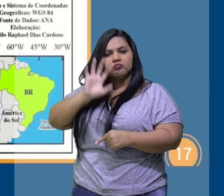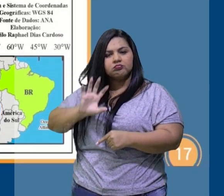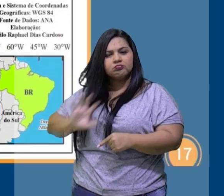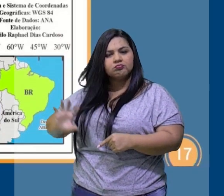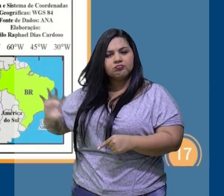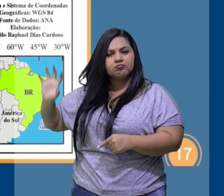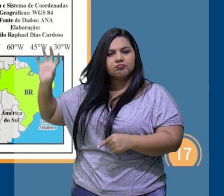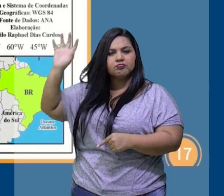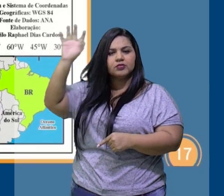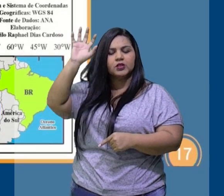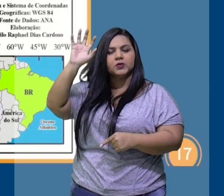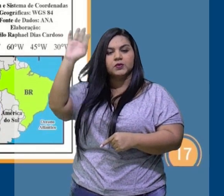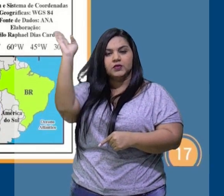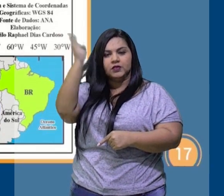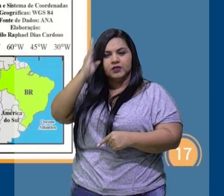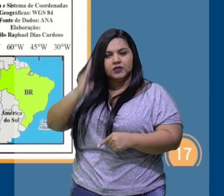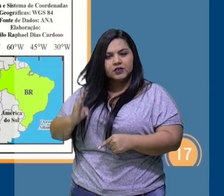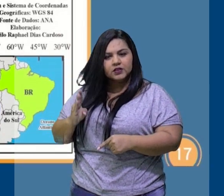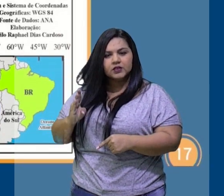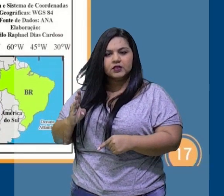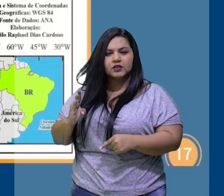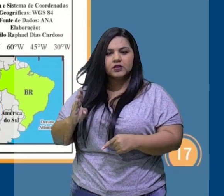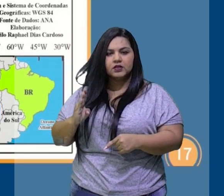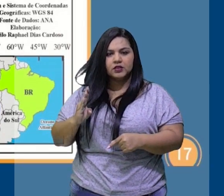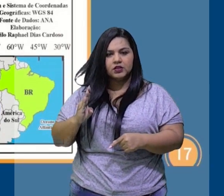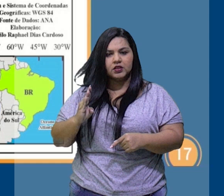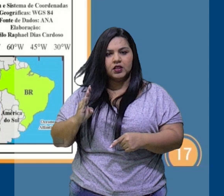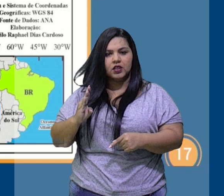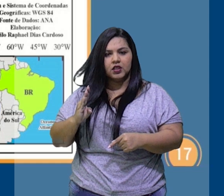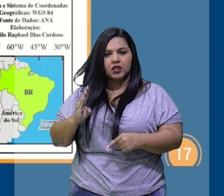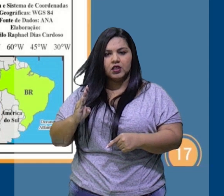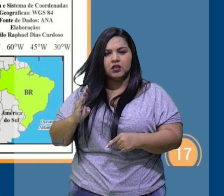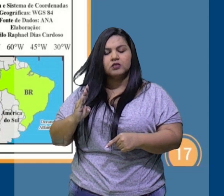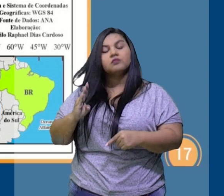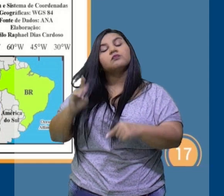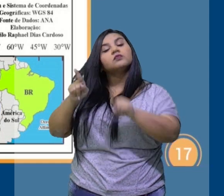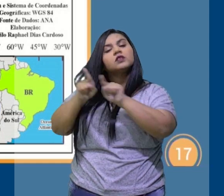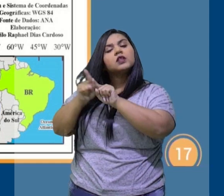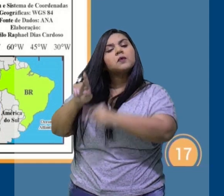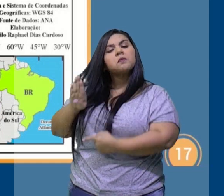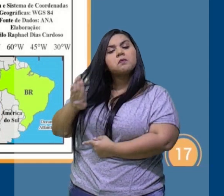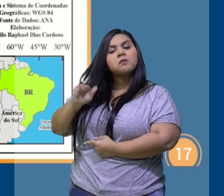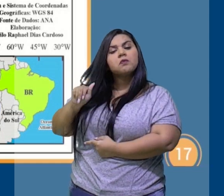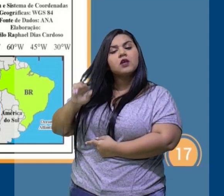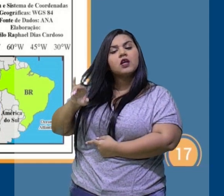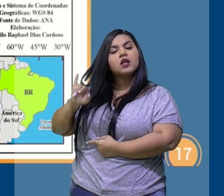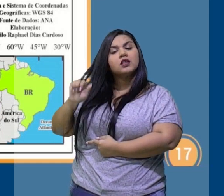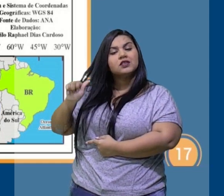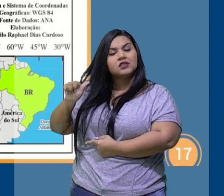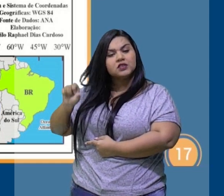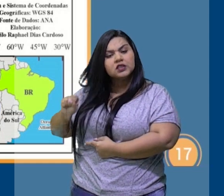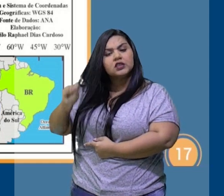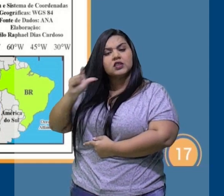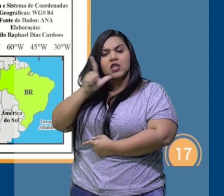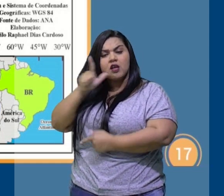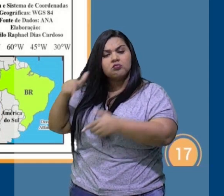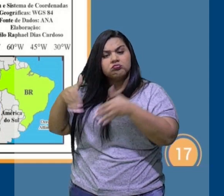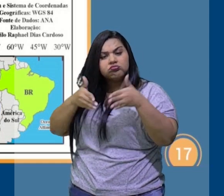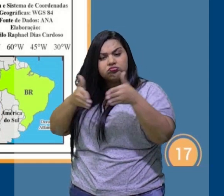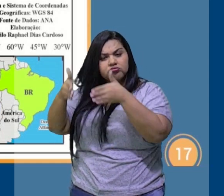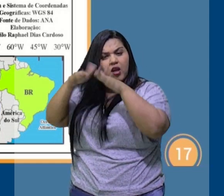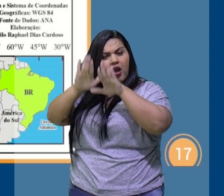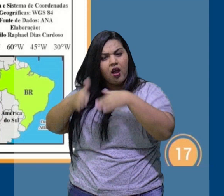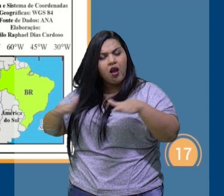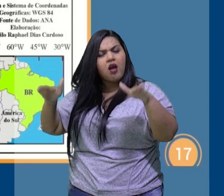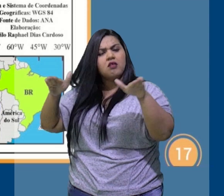hidrográficas do Brasil, né? Então, aqui a gente tem as bacias hidrográficas E a escala, gente, desse mapa, ela tá